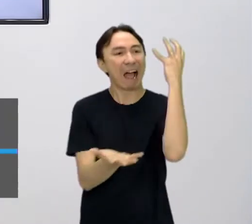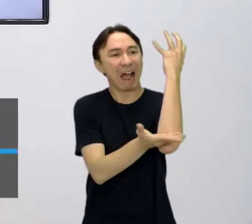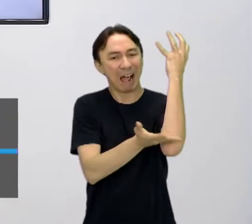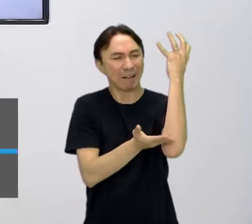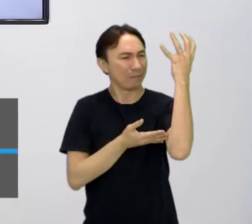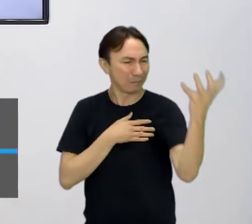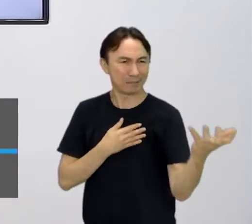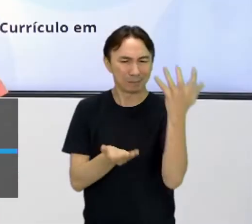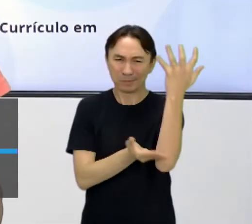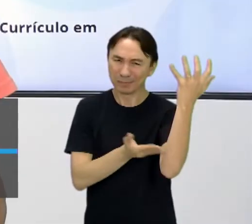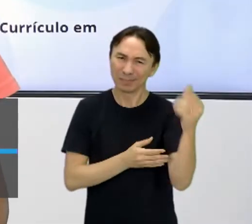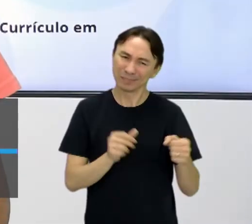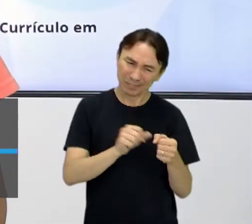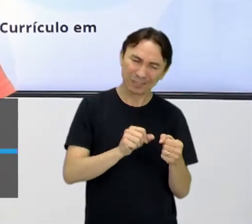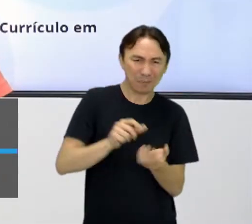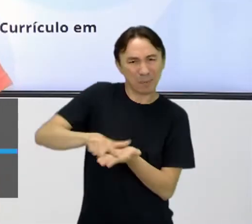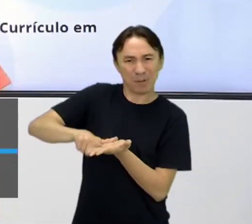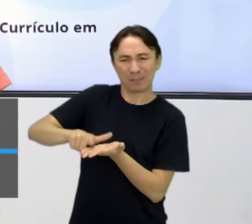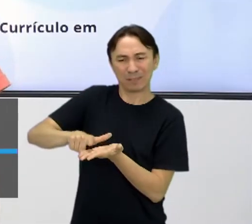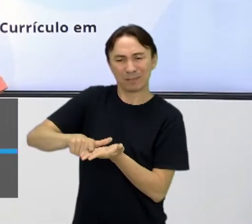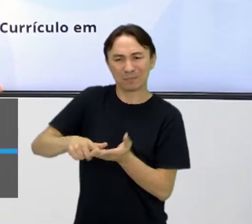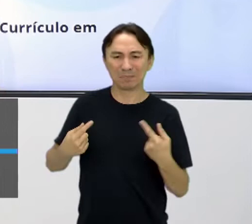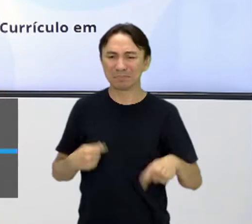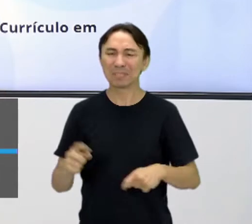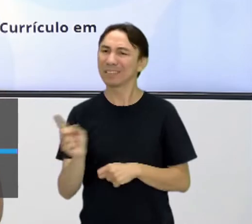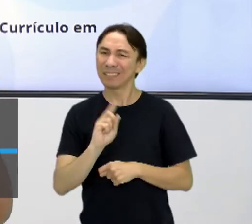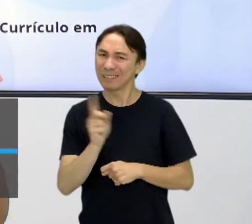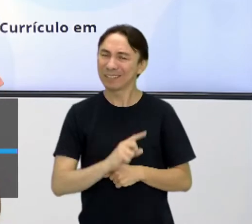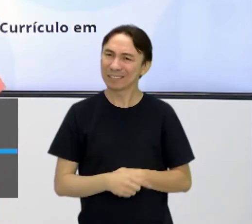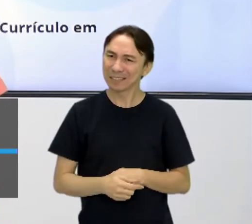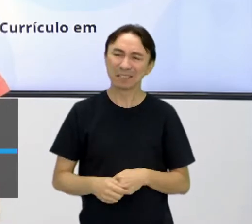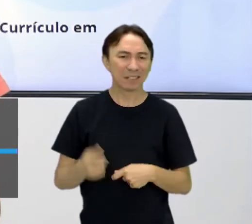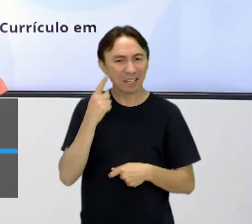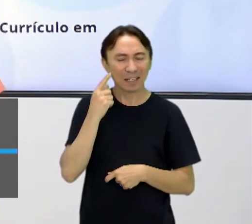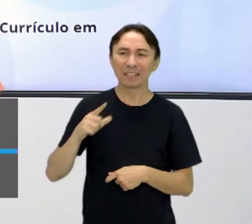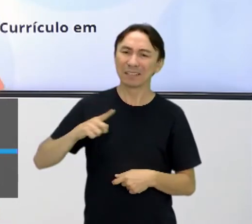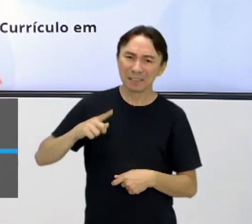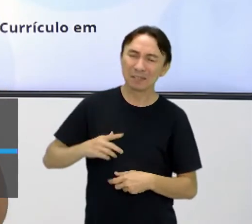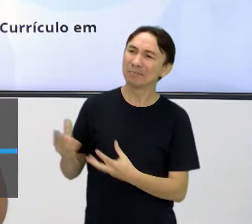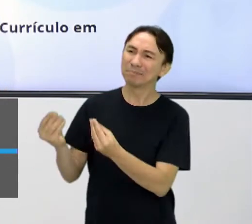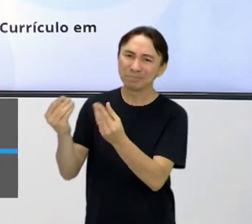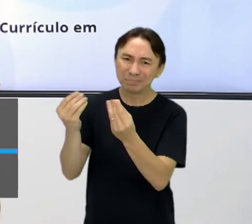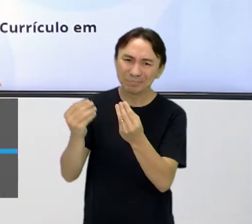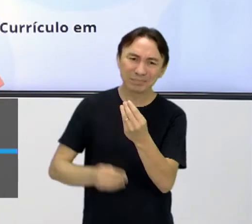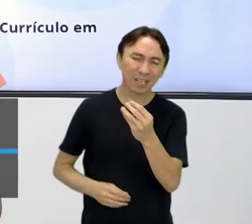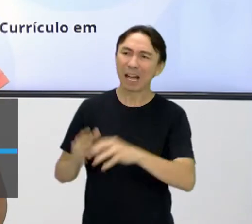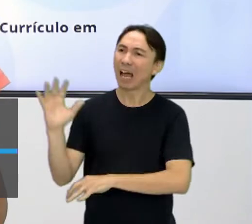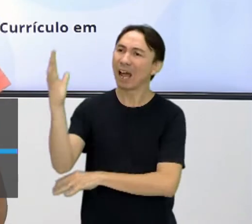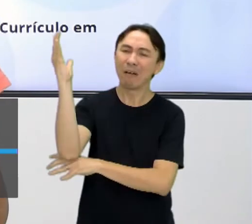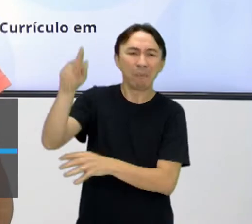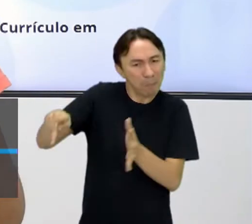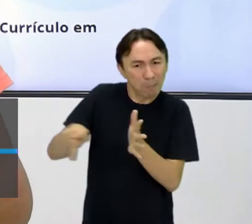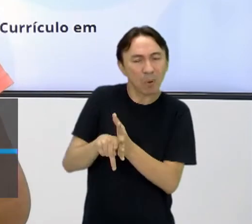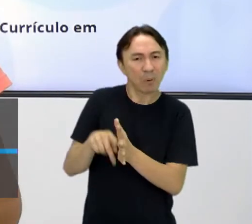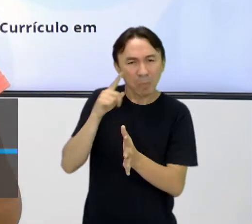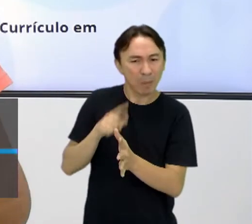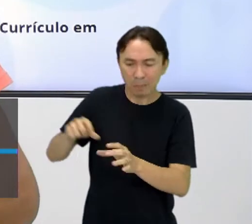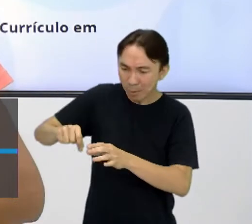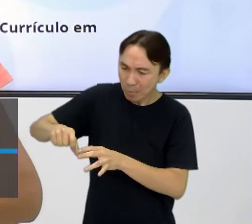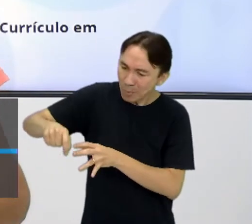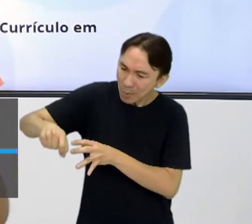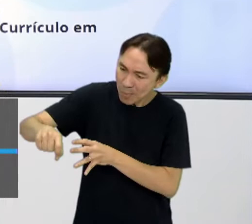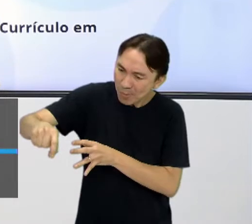produzir celulose, isso não existe mais, né? Então as plantações de eucalipto aí, né, que já se tornou